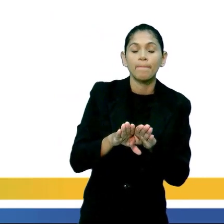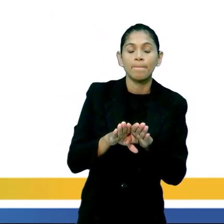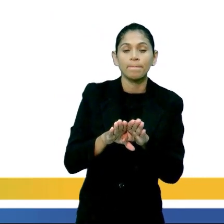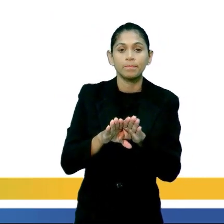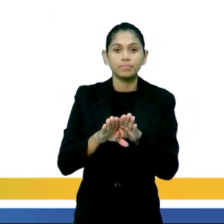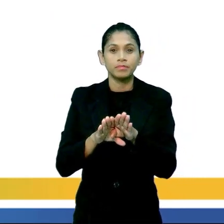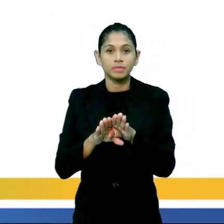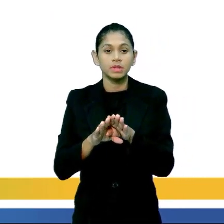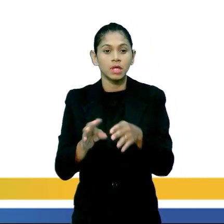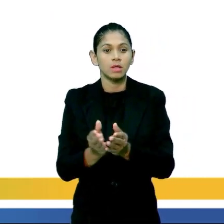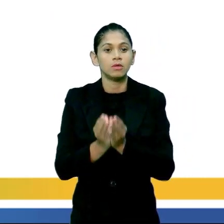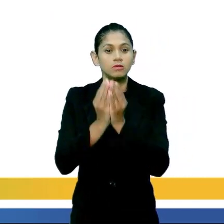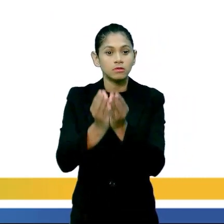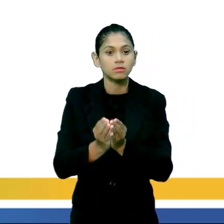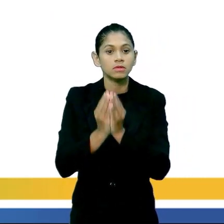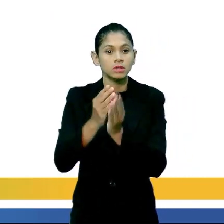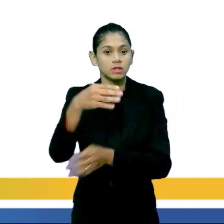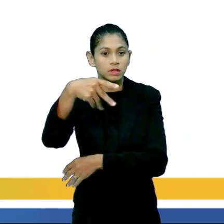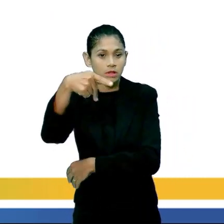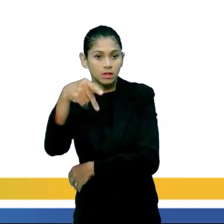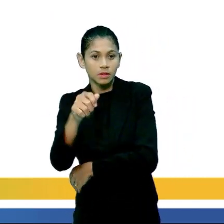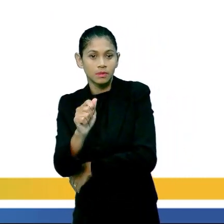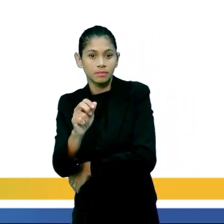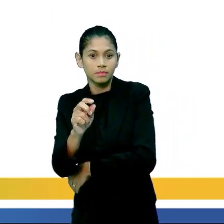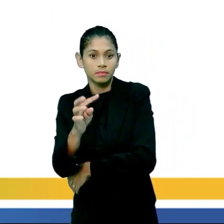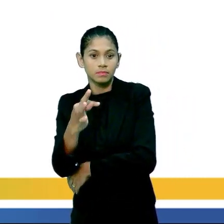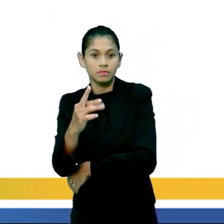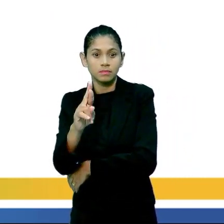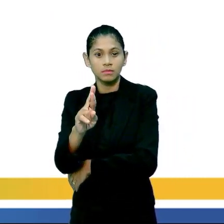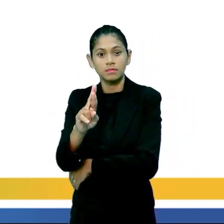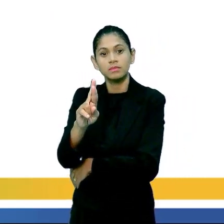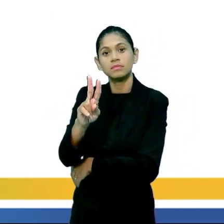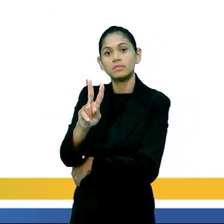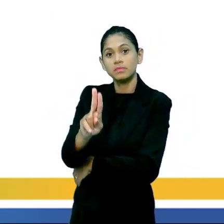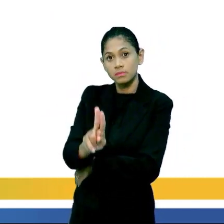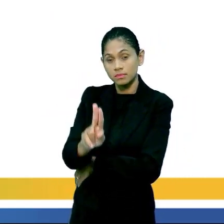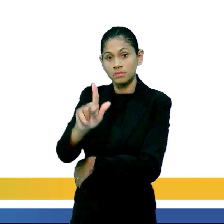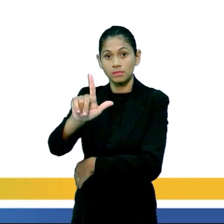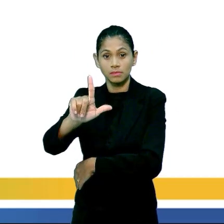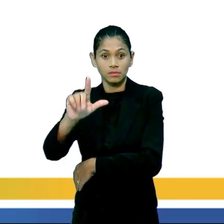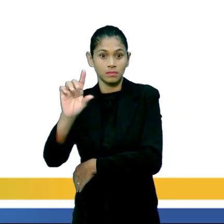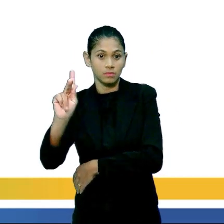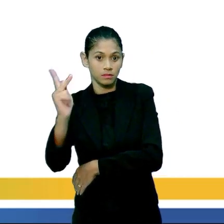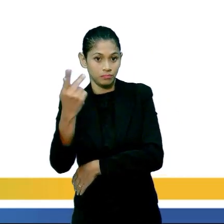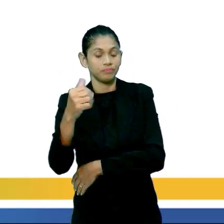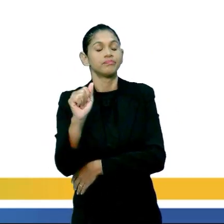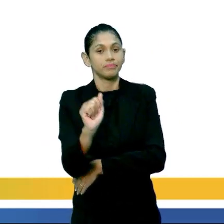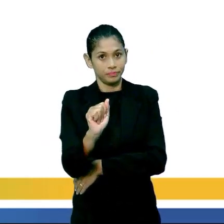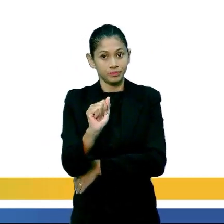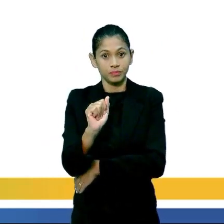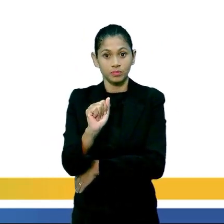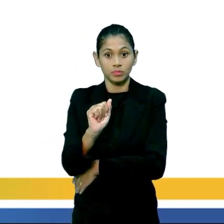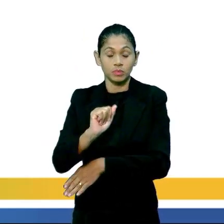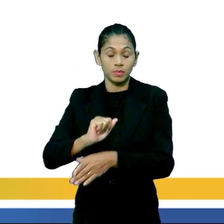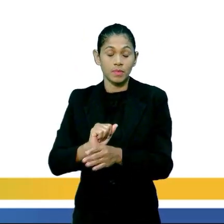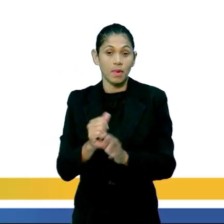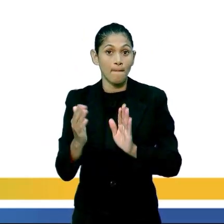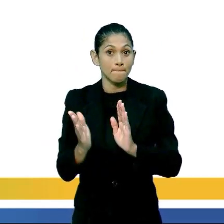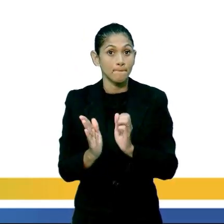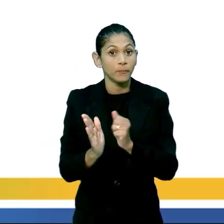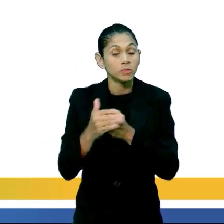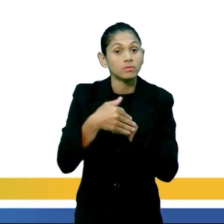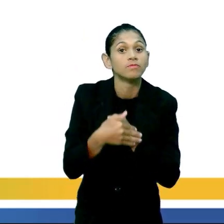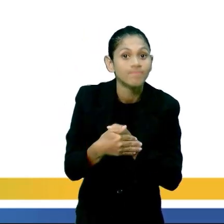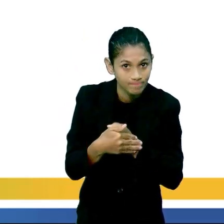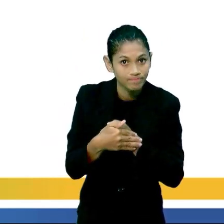ou expedição guarda-costa, né, que servia para proteger o litoral da colônia dos possíveis invasores. Não